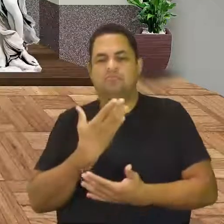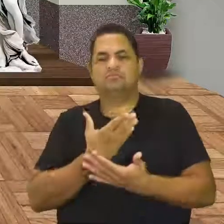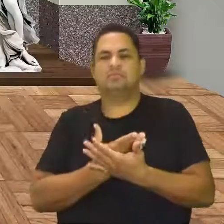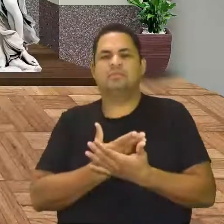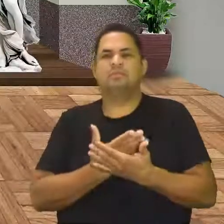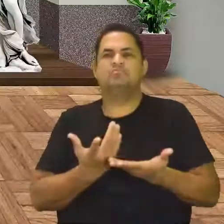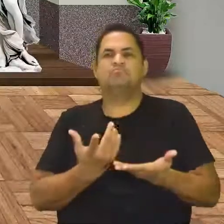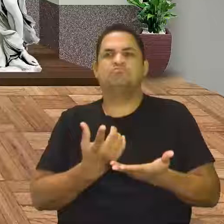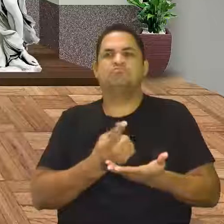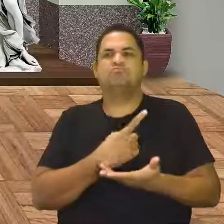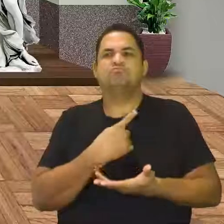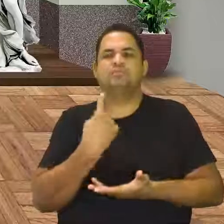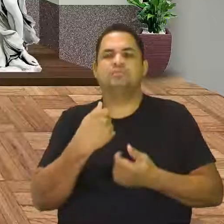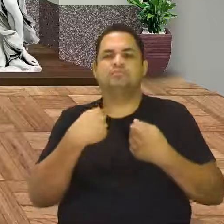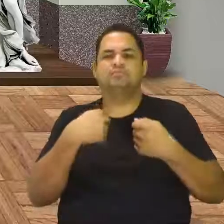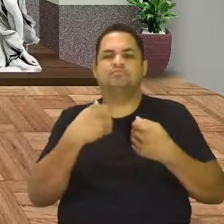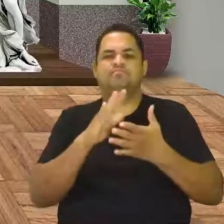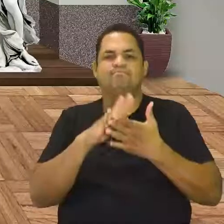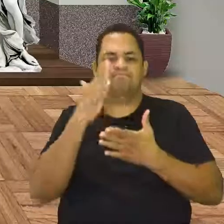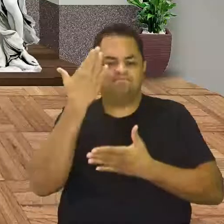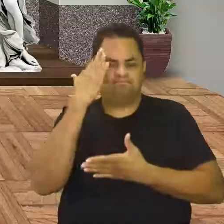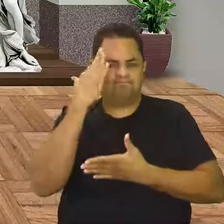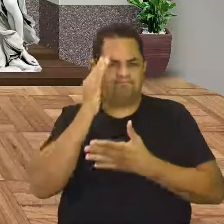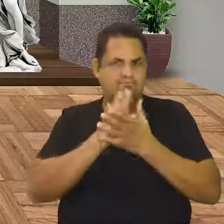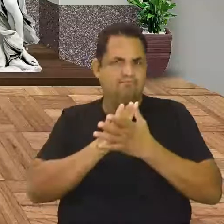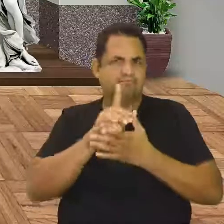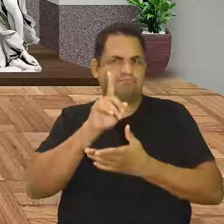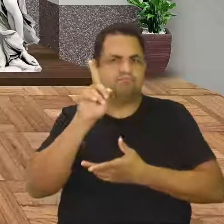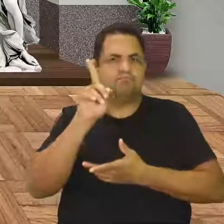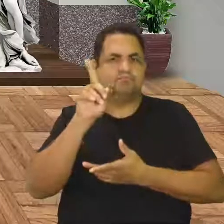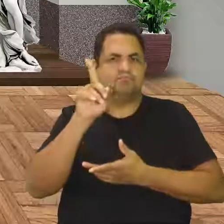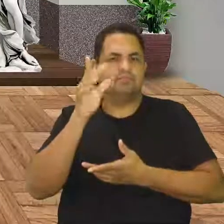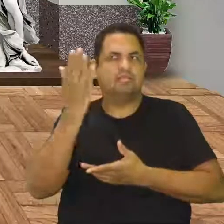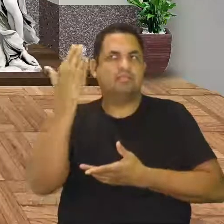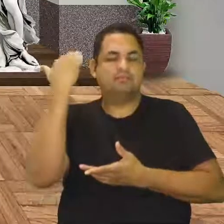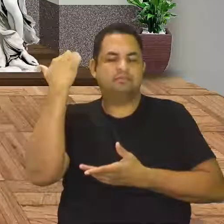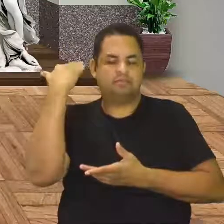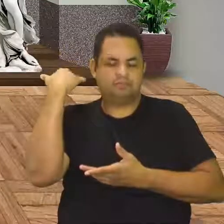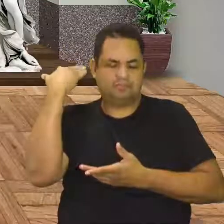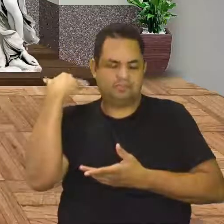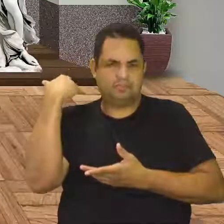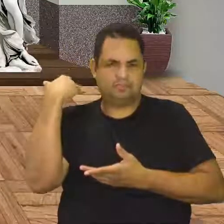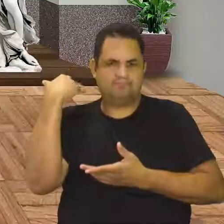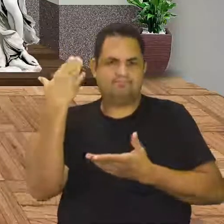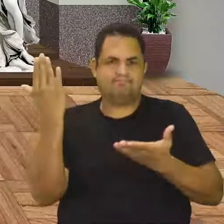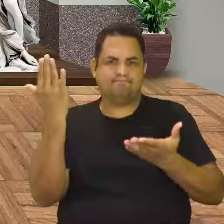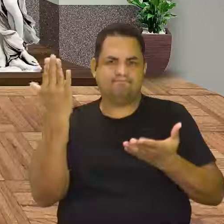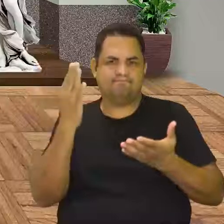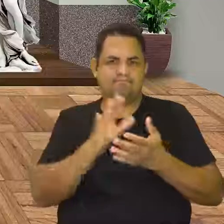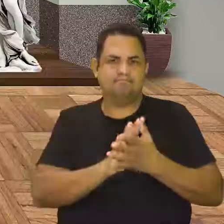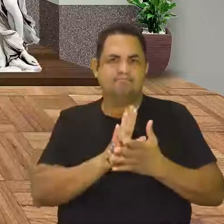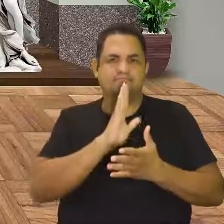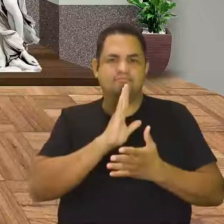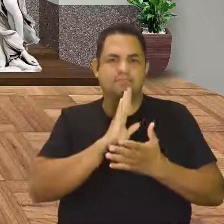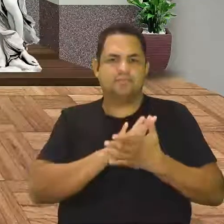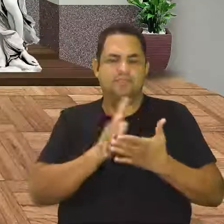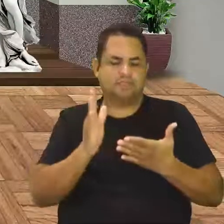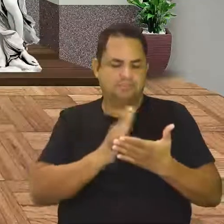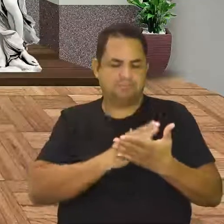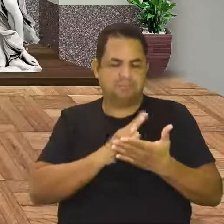que nós precisamos entender um pouquinho mais lá atrás. Bem lá atrás. Vocês conhecem a Bíblia,